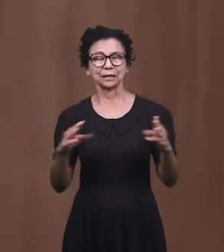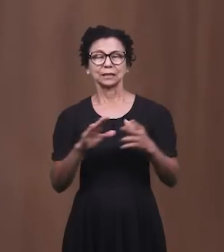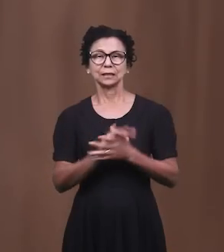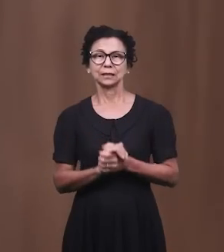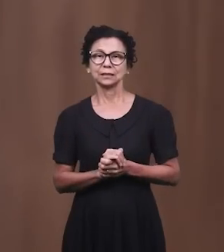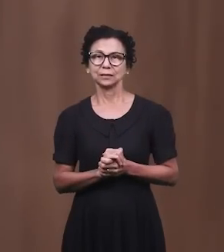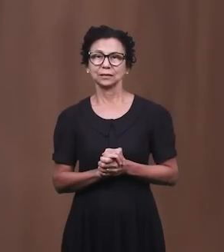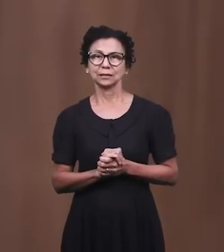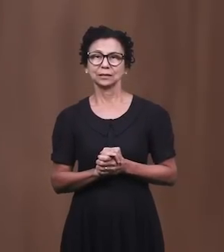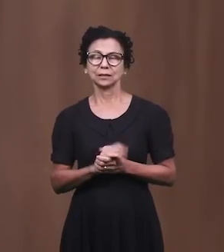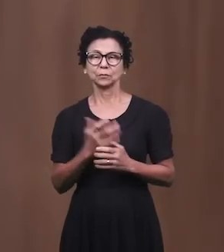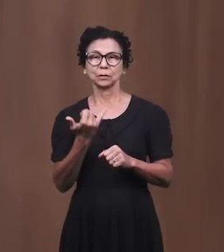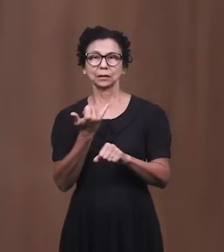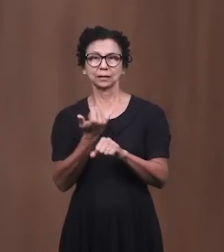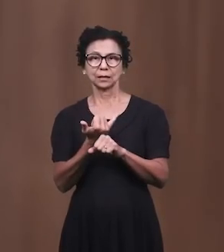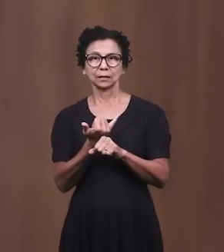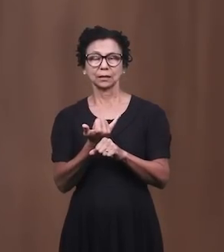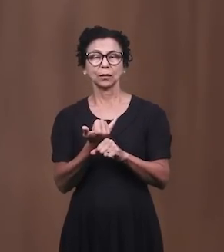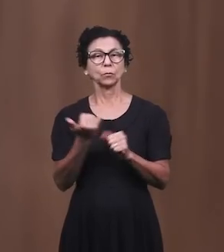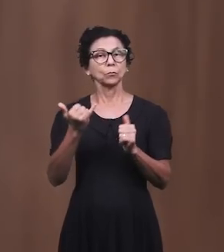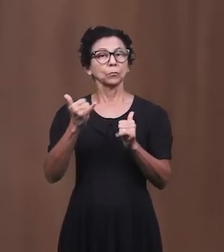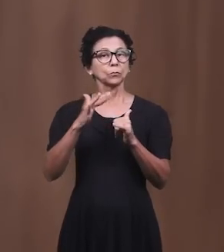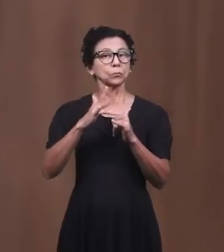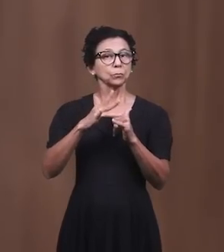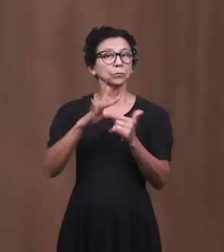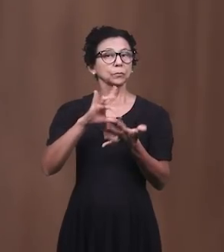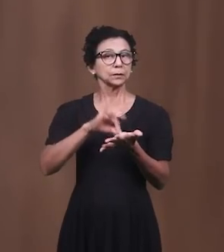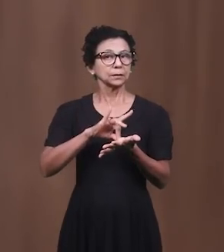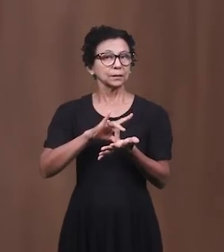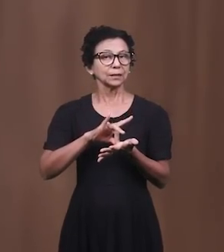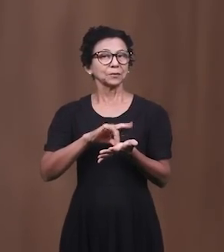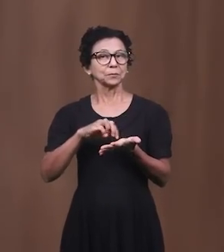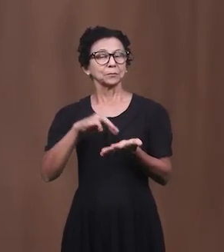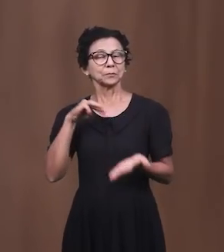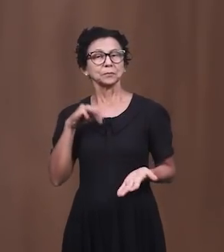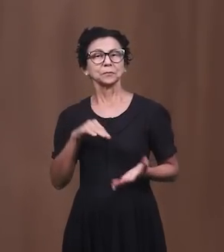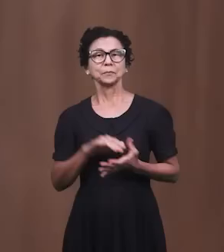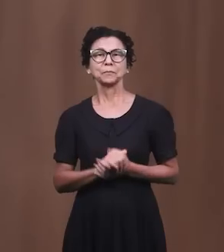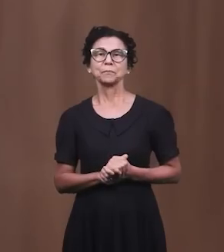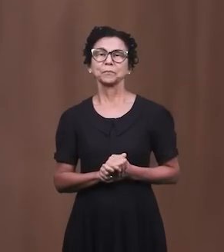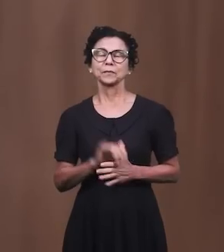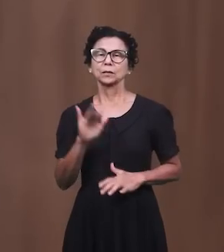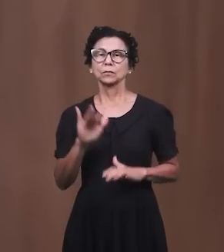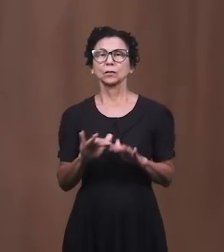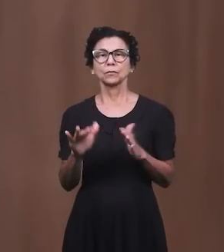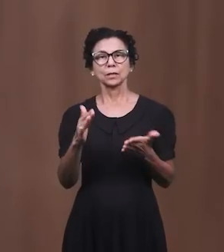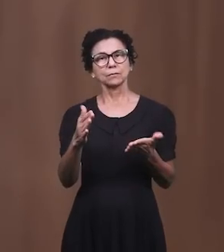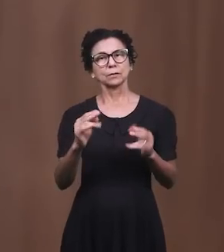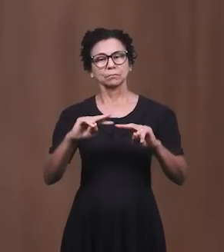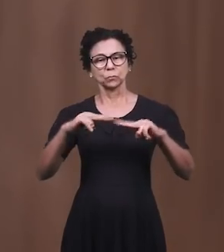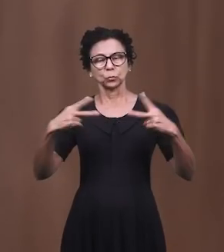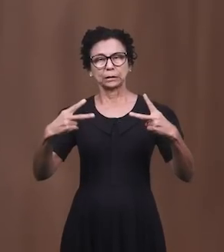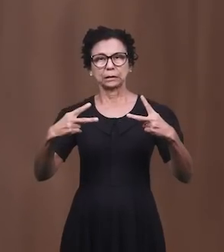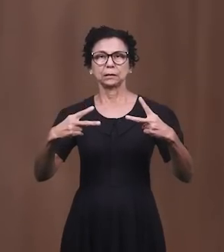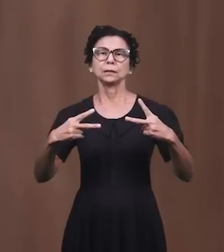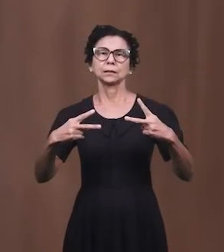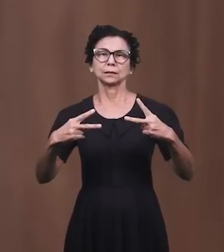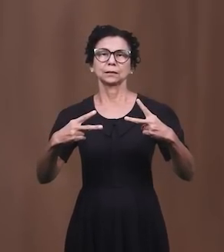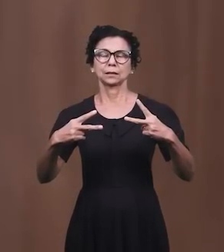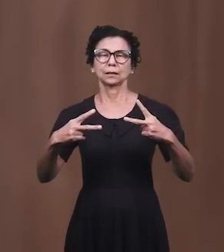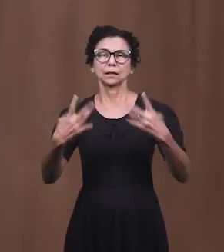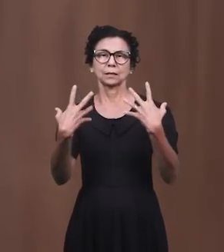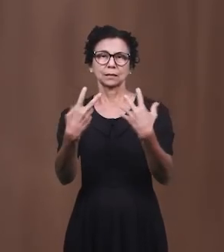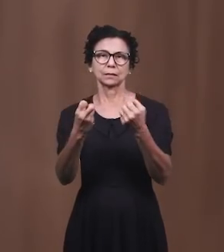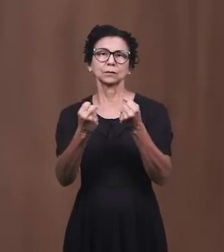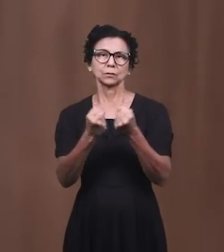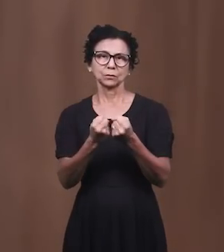Cristã Maranata no YouTube. Talvez você seja um convidado, um visitante que esteja assistindo esse programa, que foi compartilhado